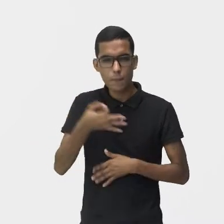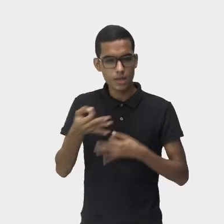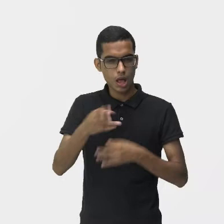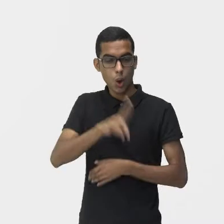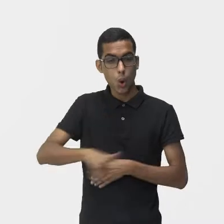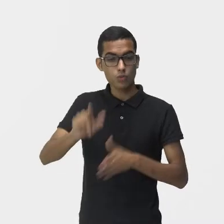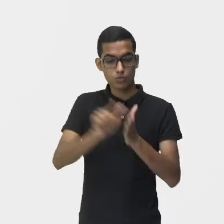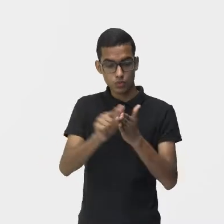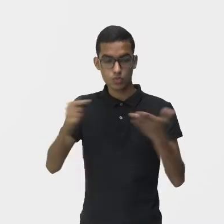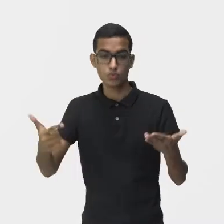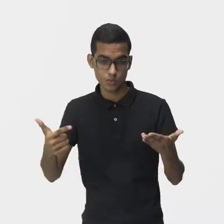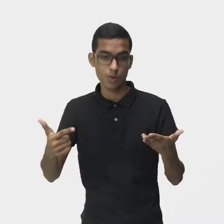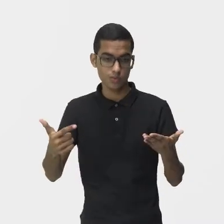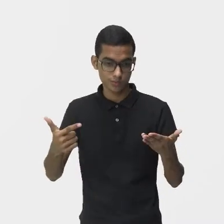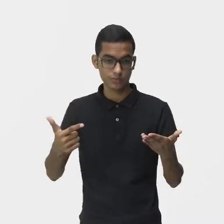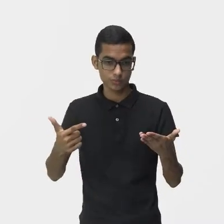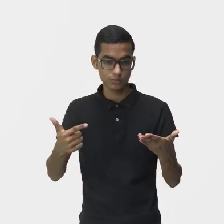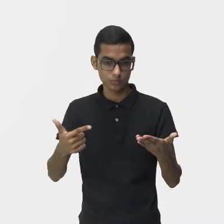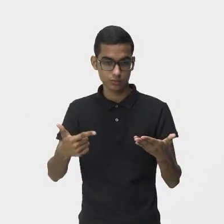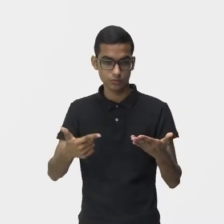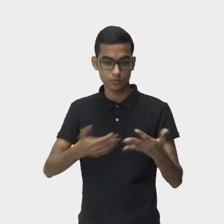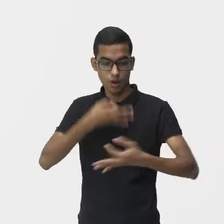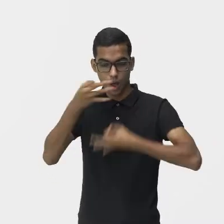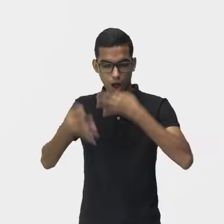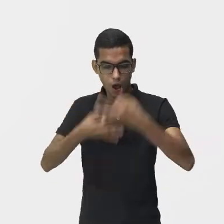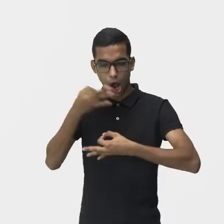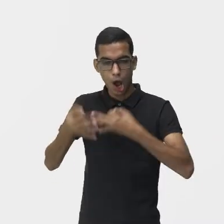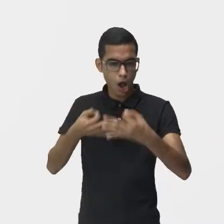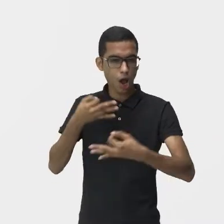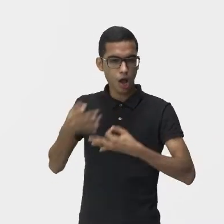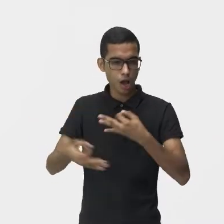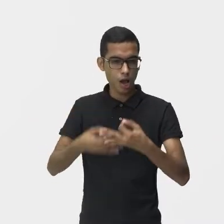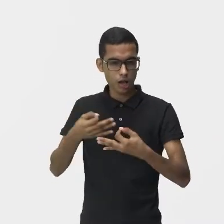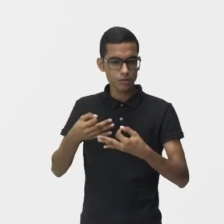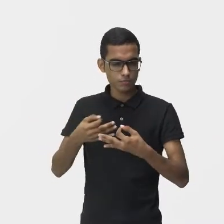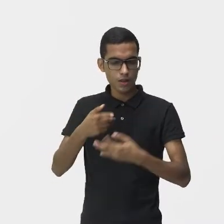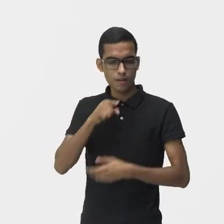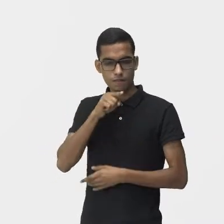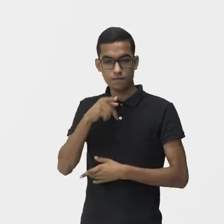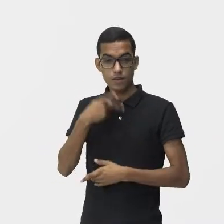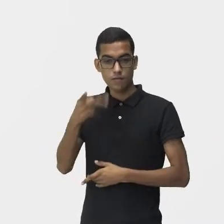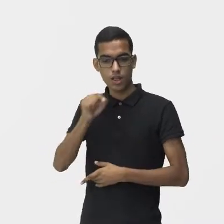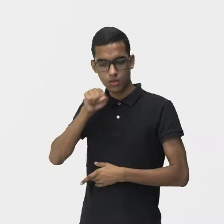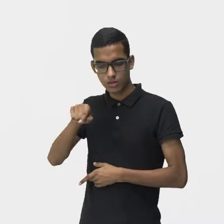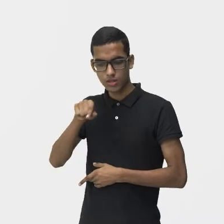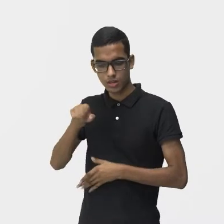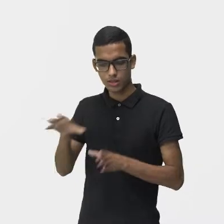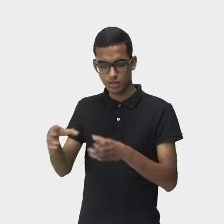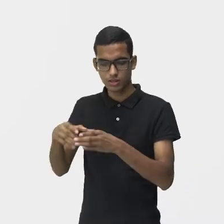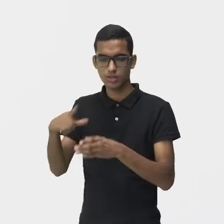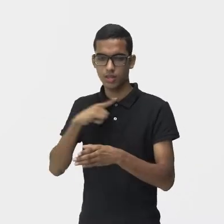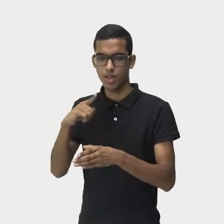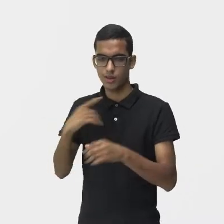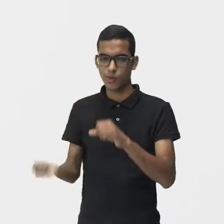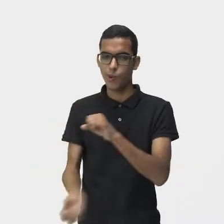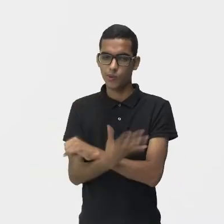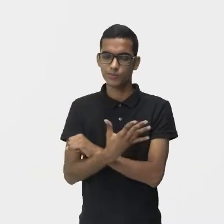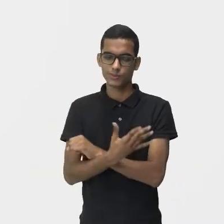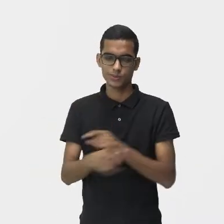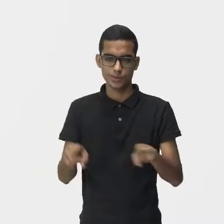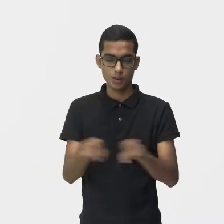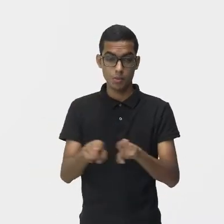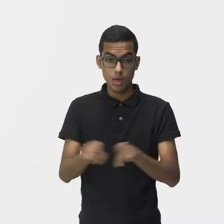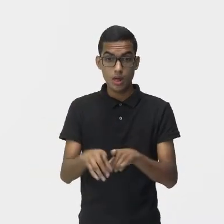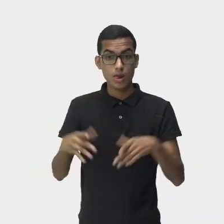fazendo críticas e denunciando corrupção dentro do governo gerondino, que seria um período do diretório